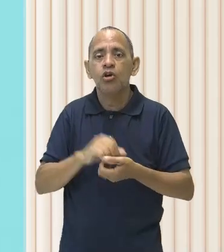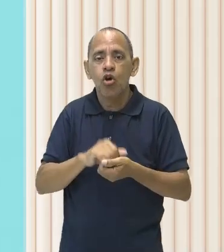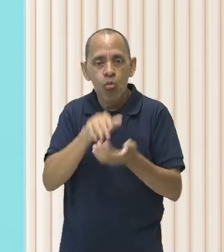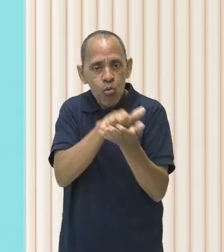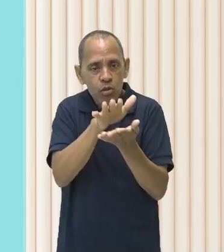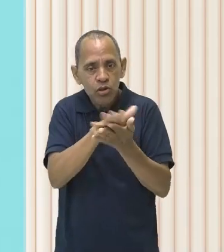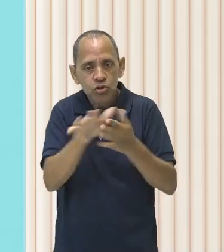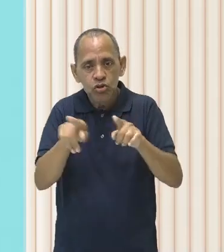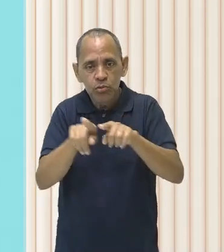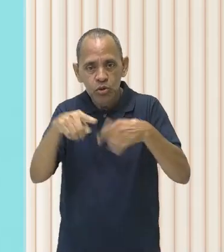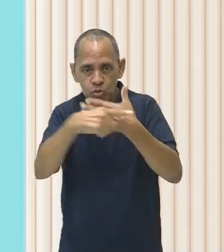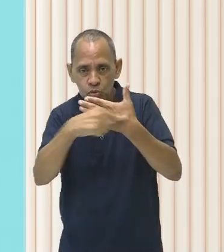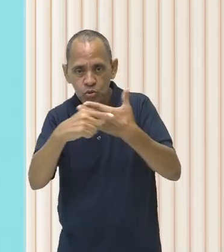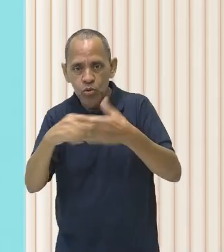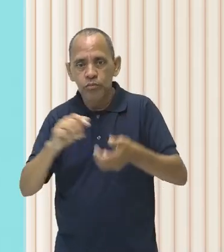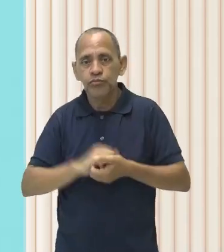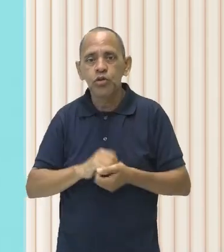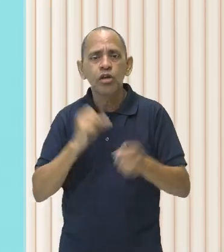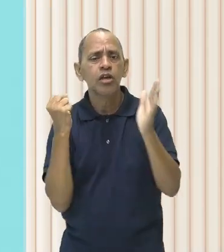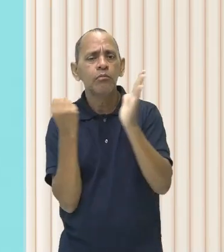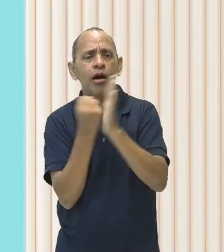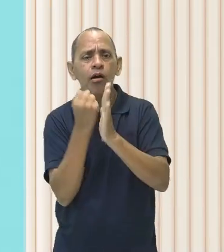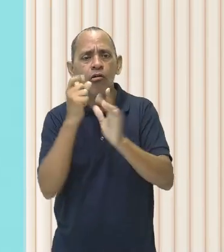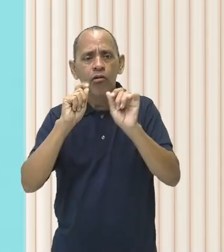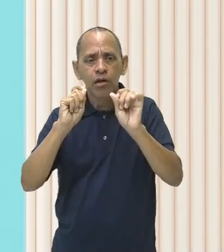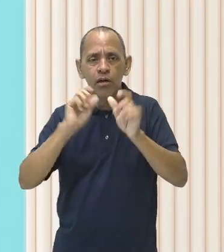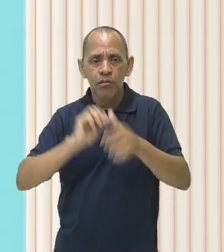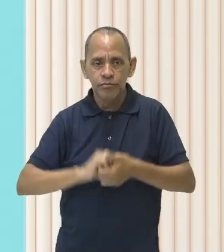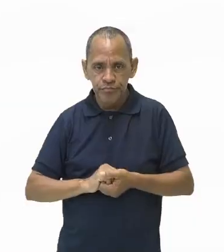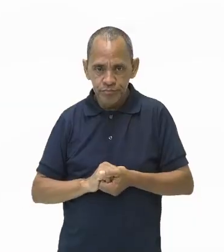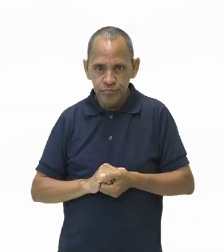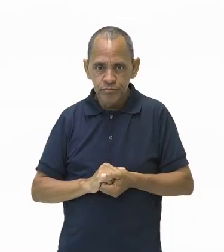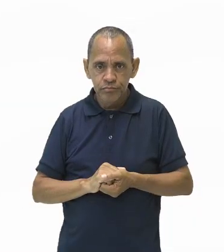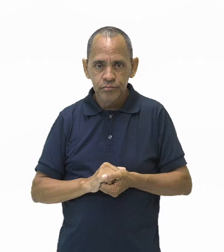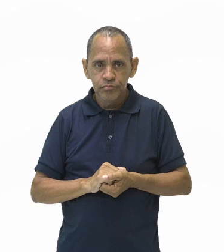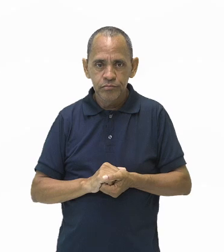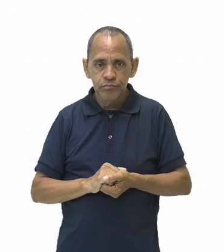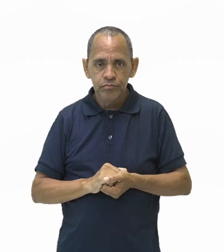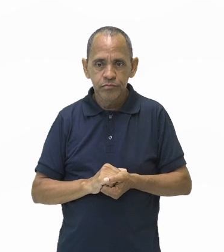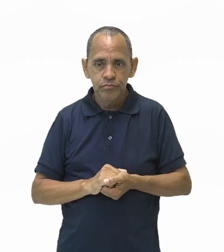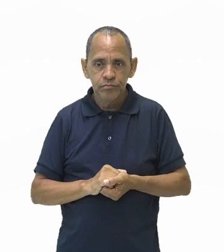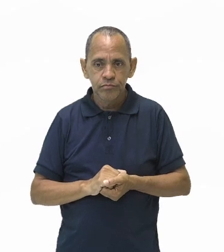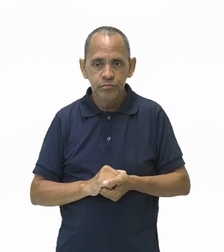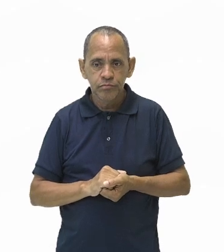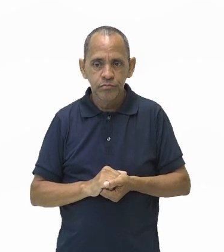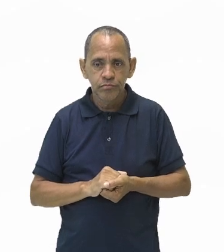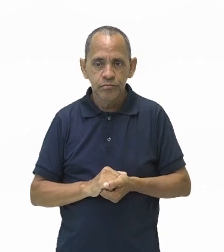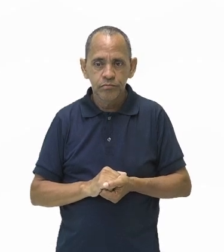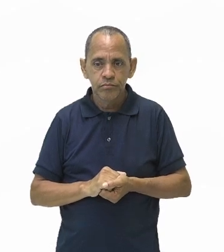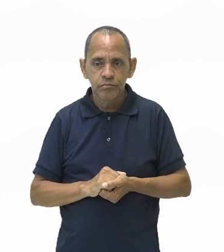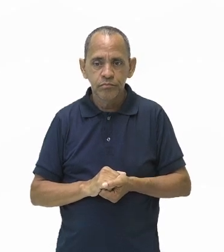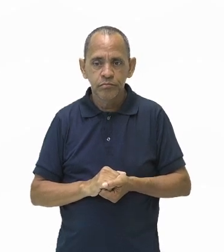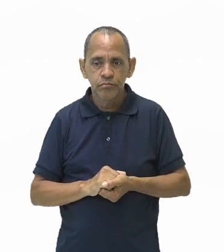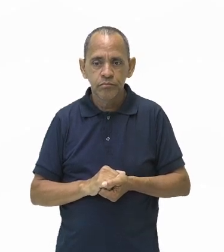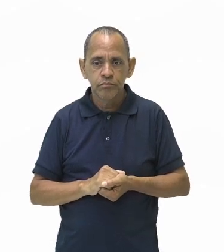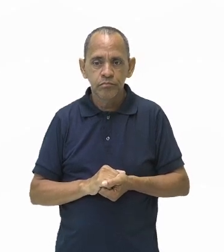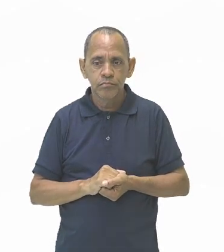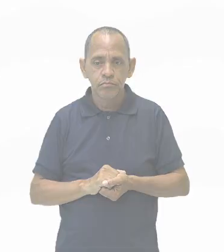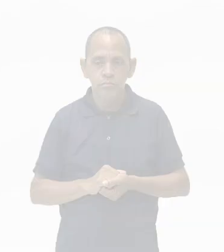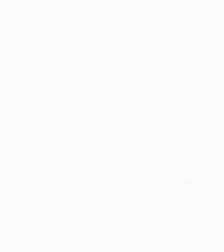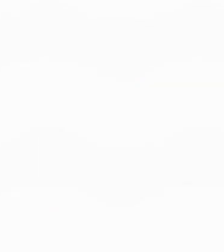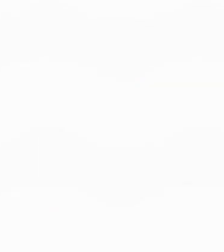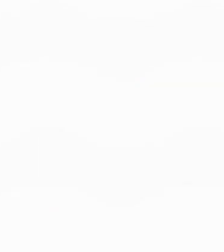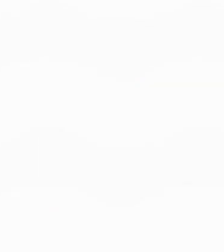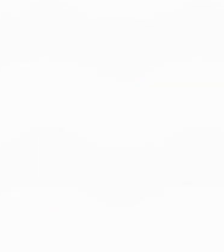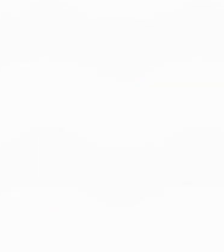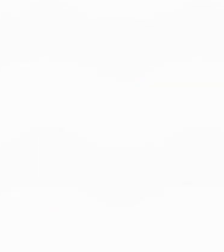verificar o que tem ali de marcante nas obras desse escritor? Vejam só. Olha só, nós vamos ter, que é marca, né,